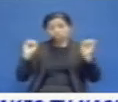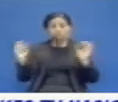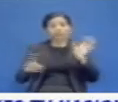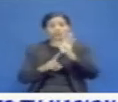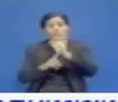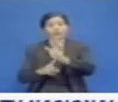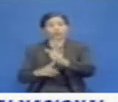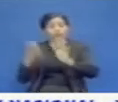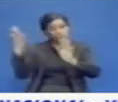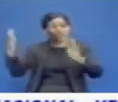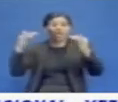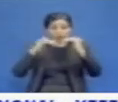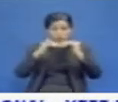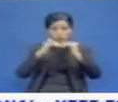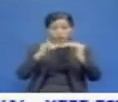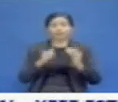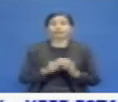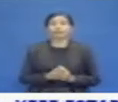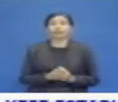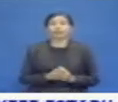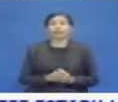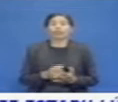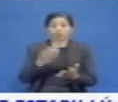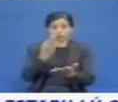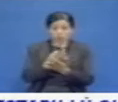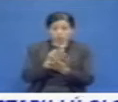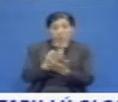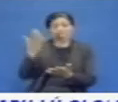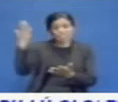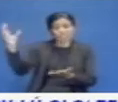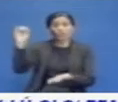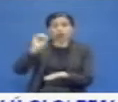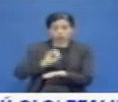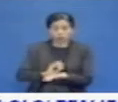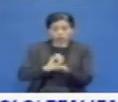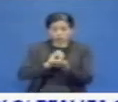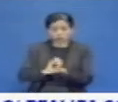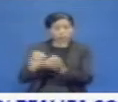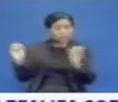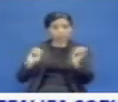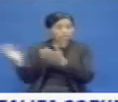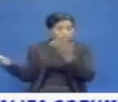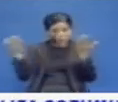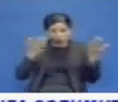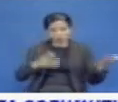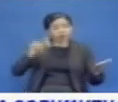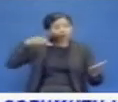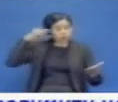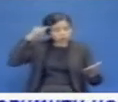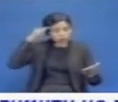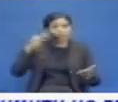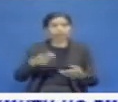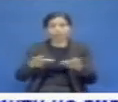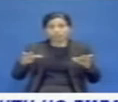audiência. Taxas cobradas e a REOA, lá transfere mais governo central, tu ir lei orçamento de gestão